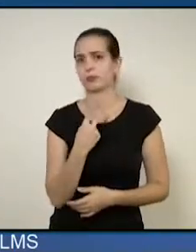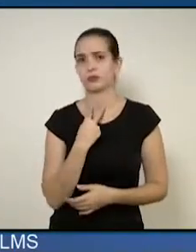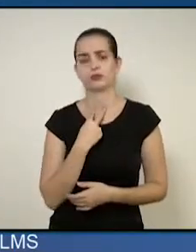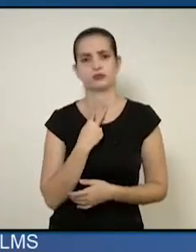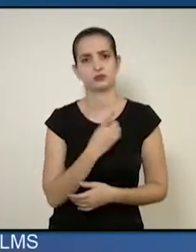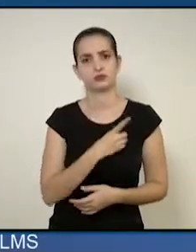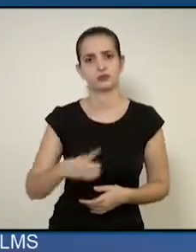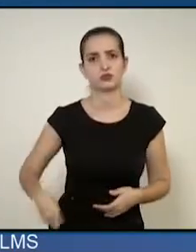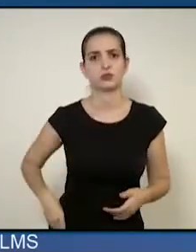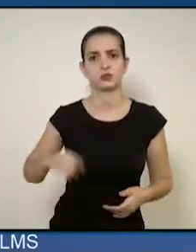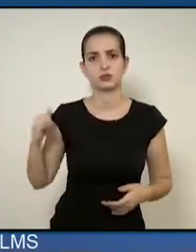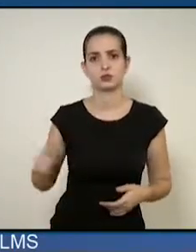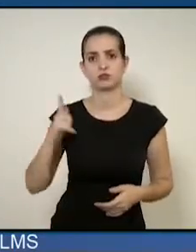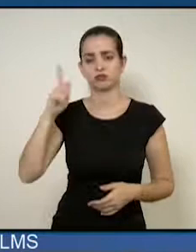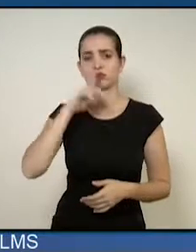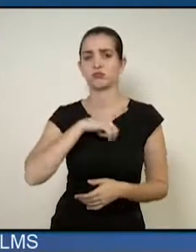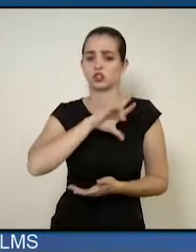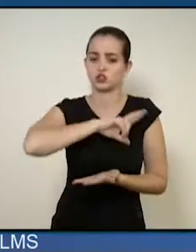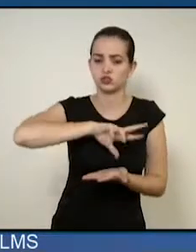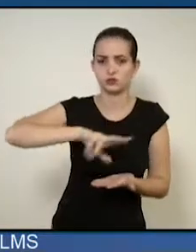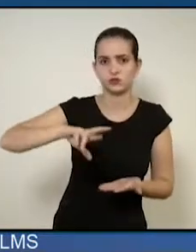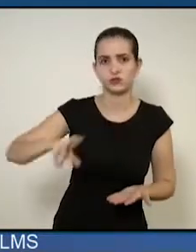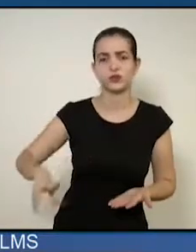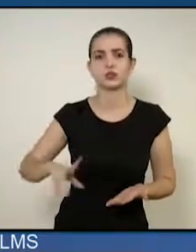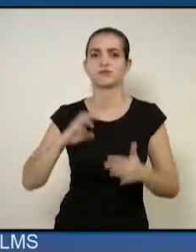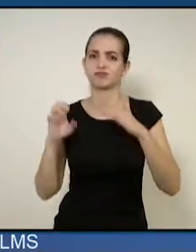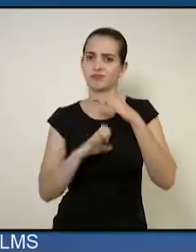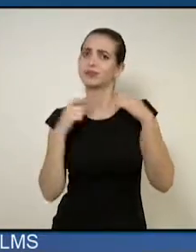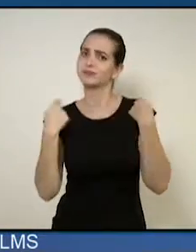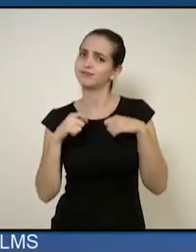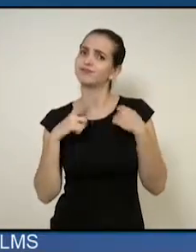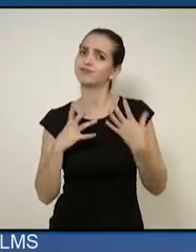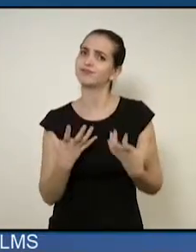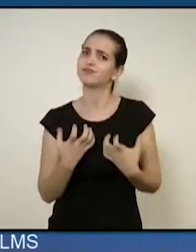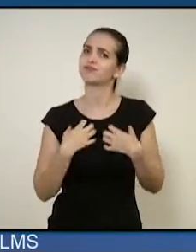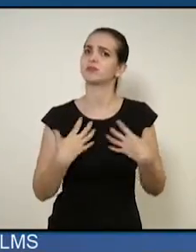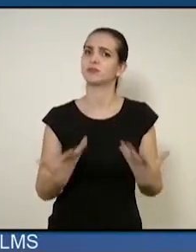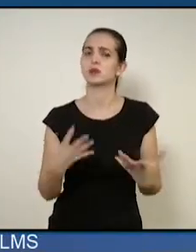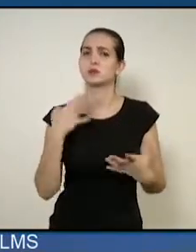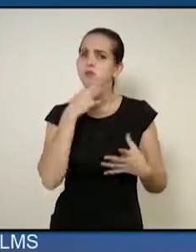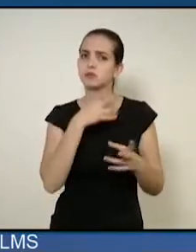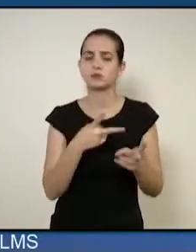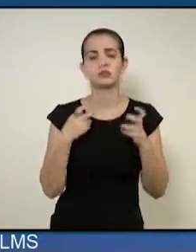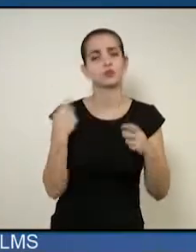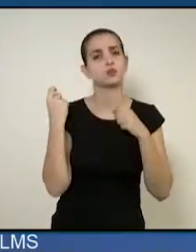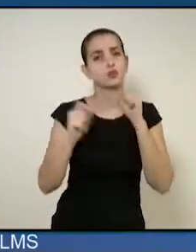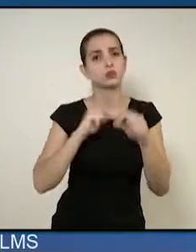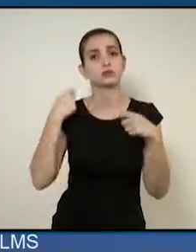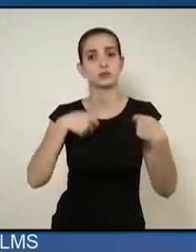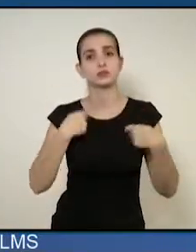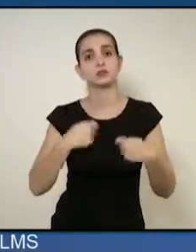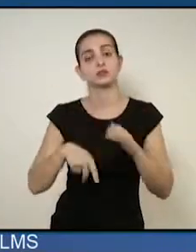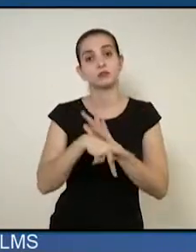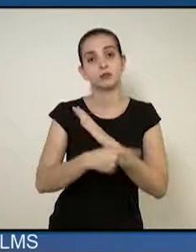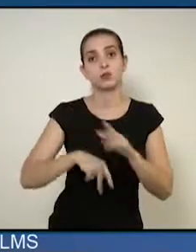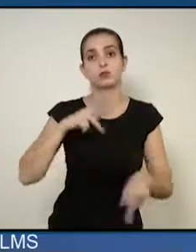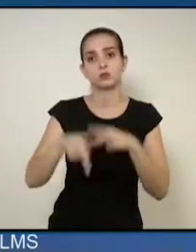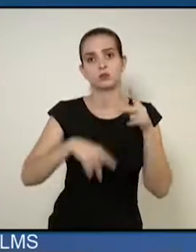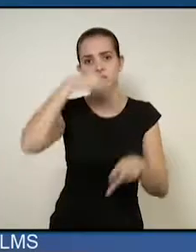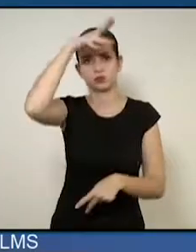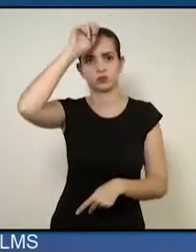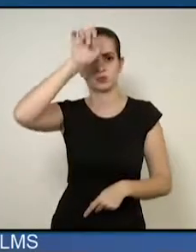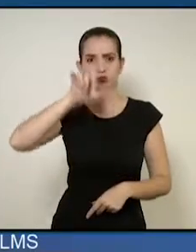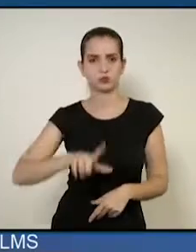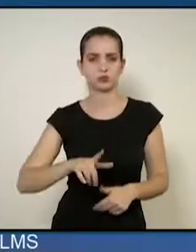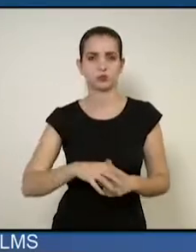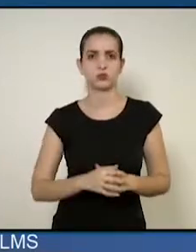Grandão. Essas empresas têm que se enquadrarem na necessidade do sul mato-grossense de usar essas